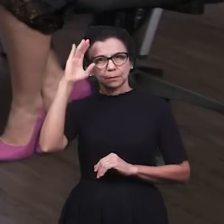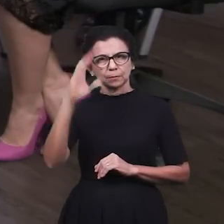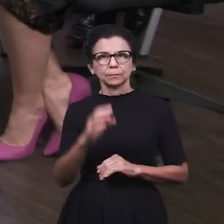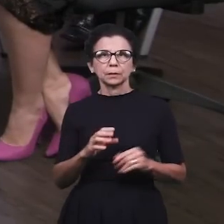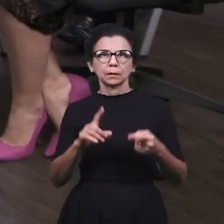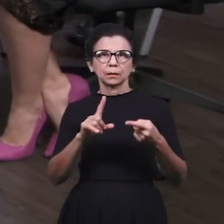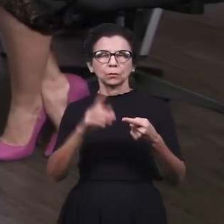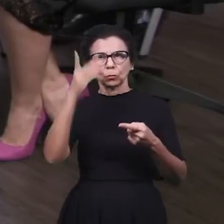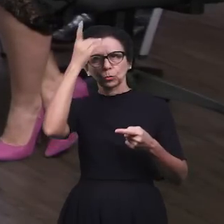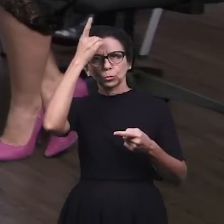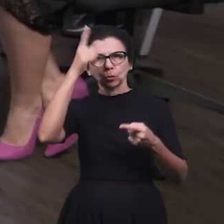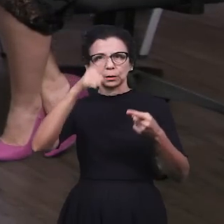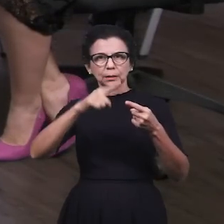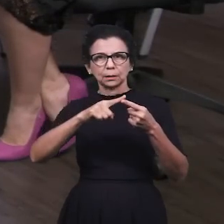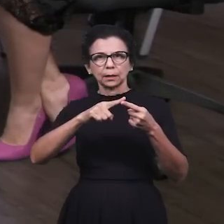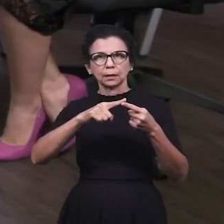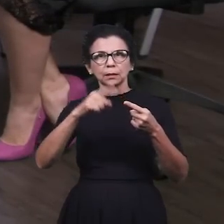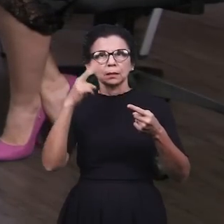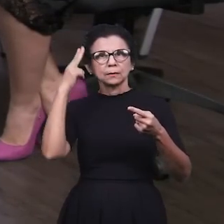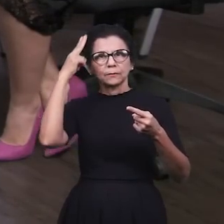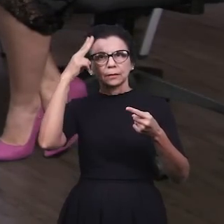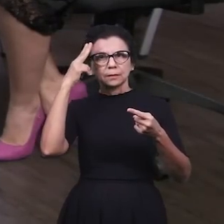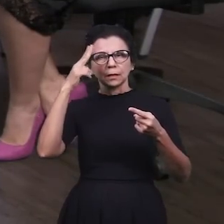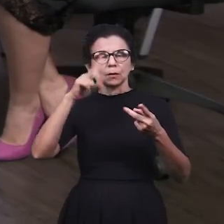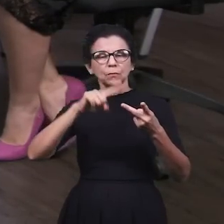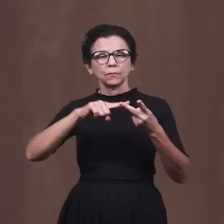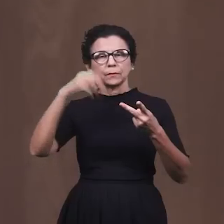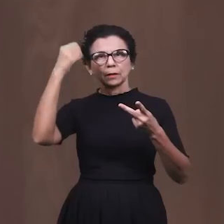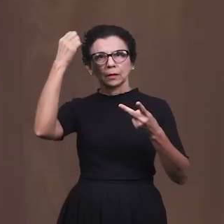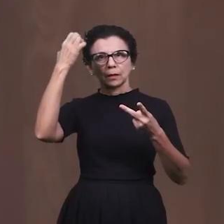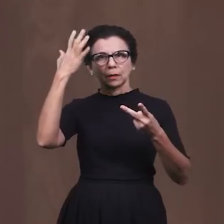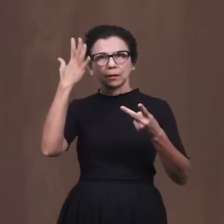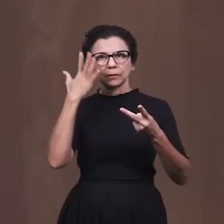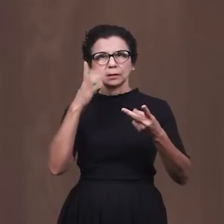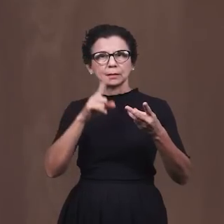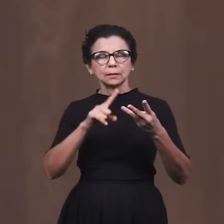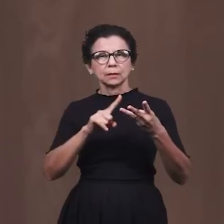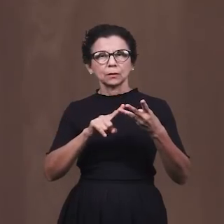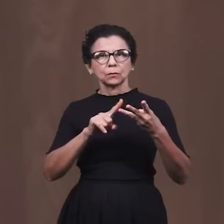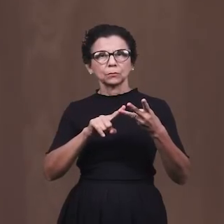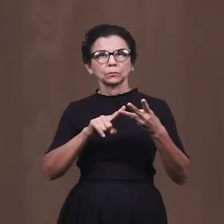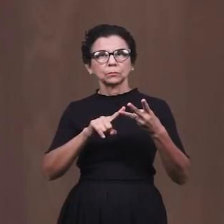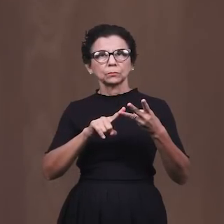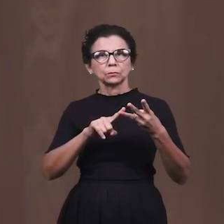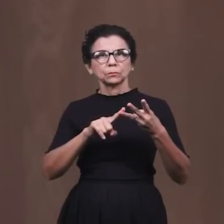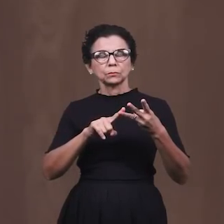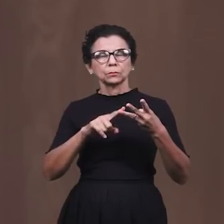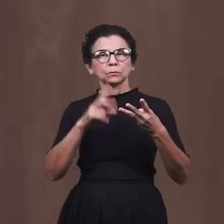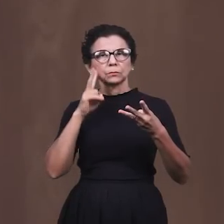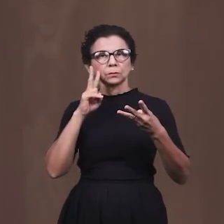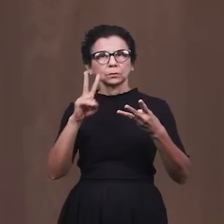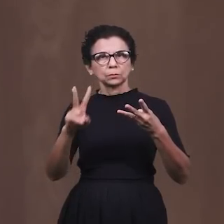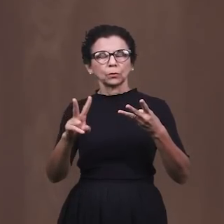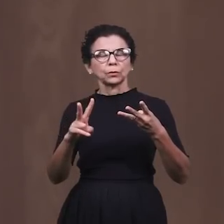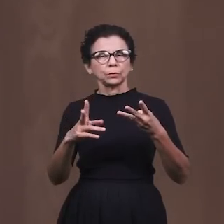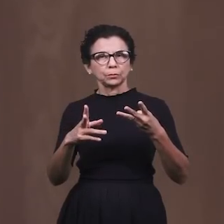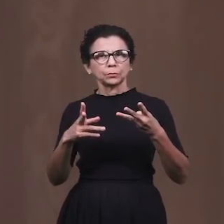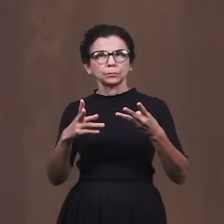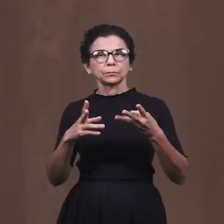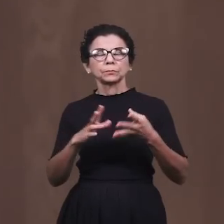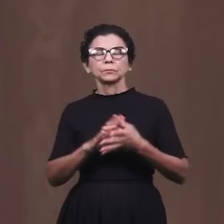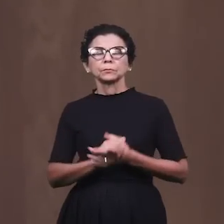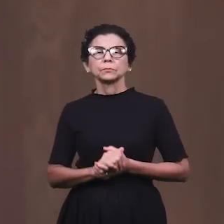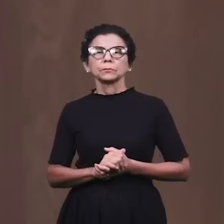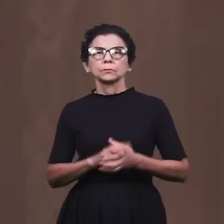visão, revelação e sonho. Isso, naturalmente, a pergunta é como isso deve ser administrado. Isso deve ser administrado da